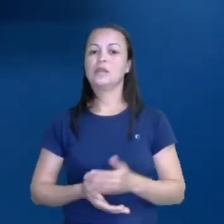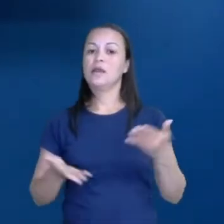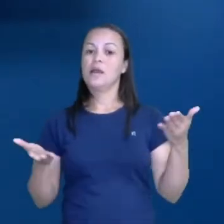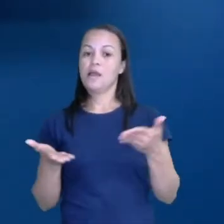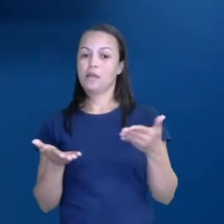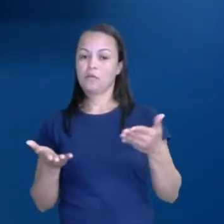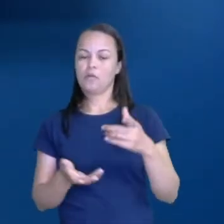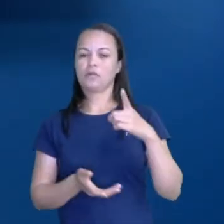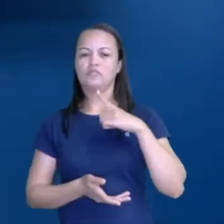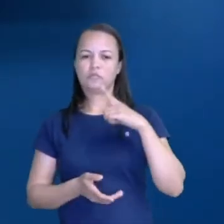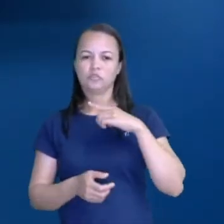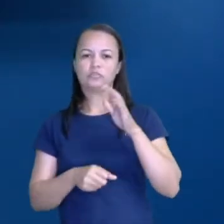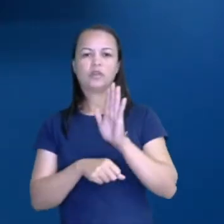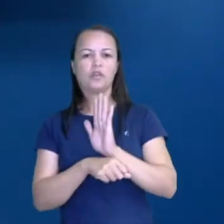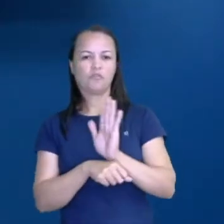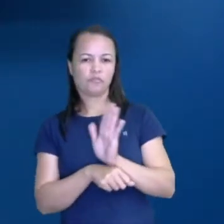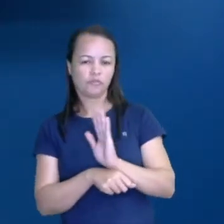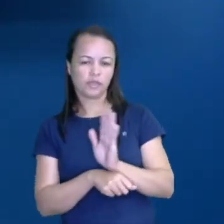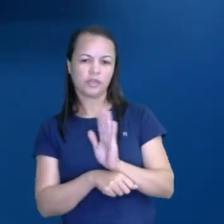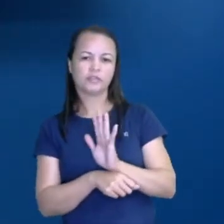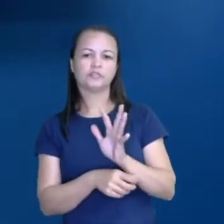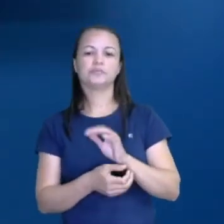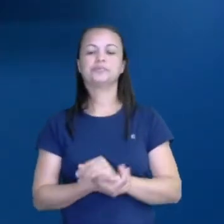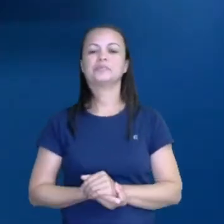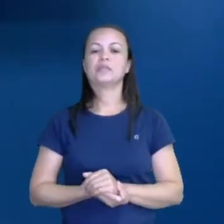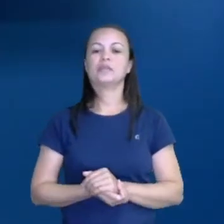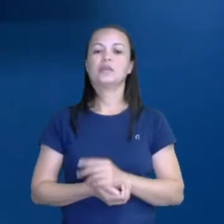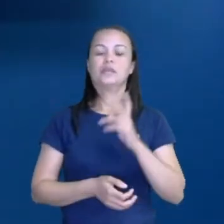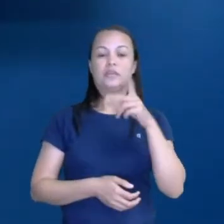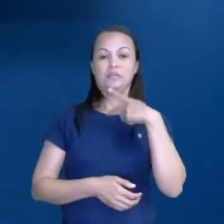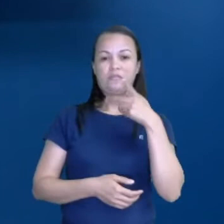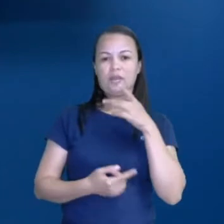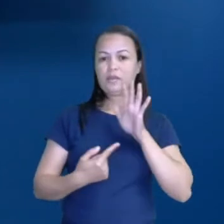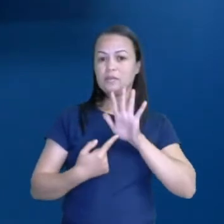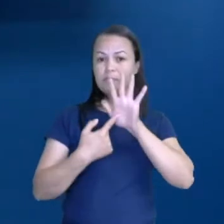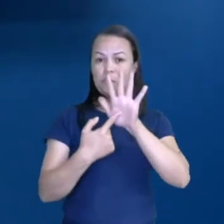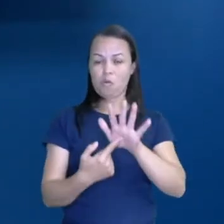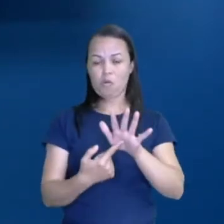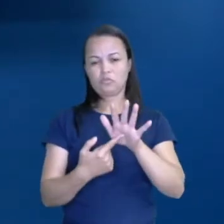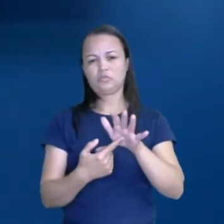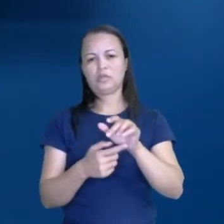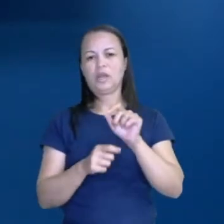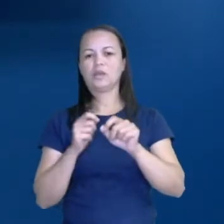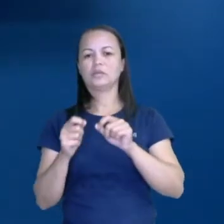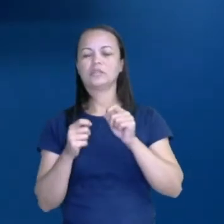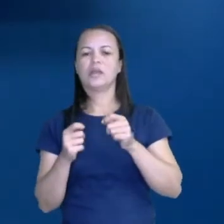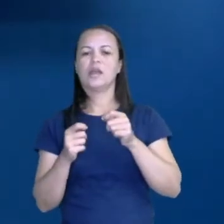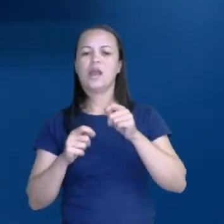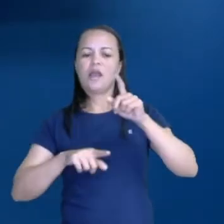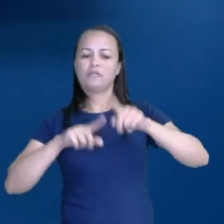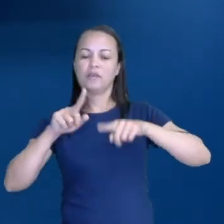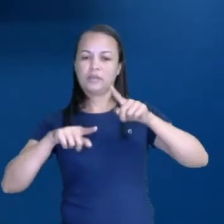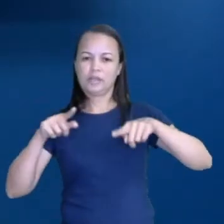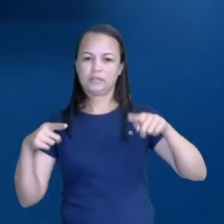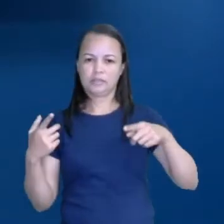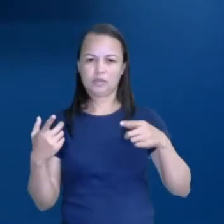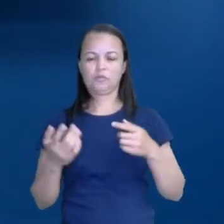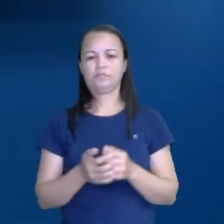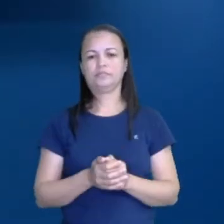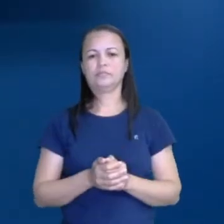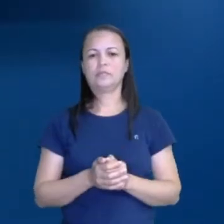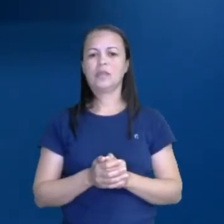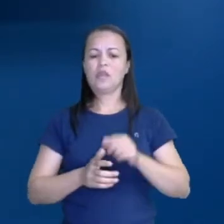nós vamos assistir a um vídeo que fala e que mostra justamente essa questão da variação.